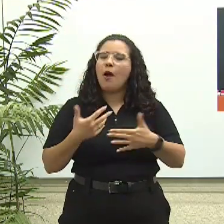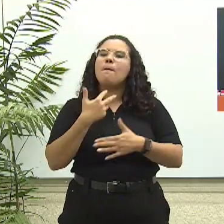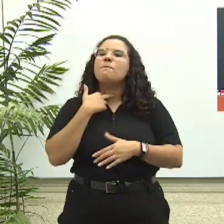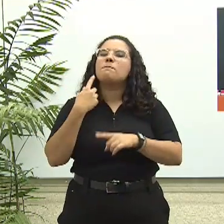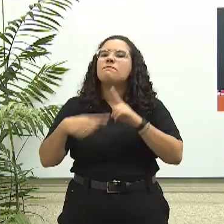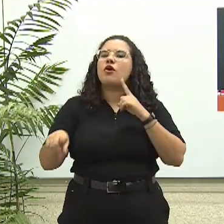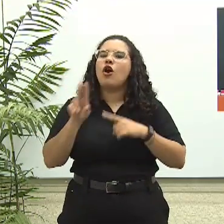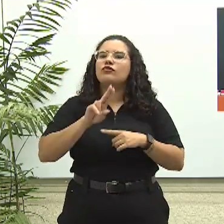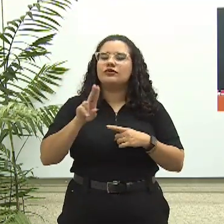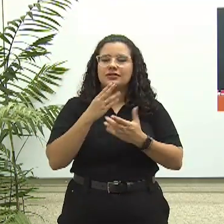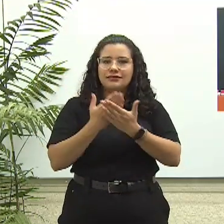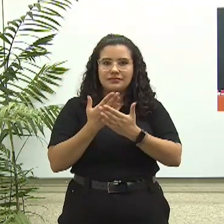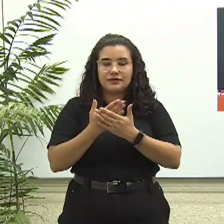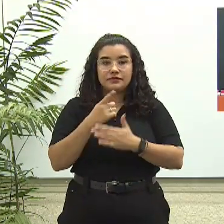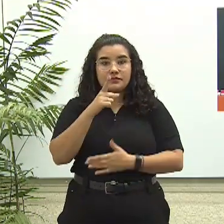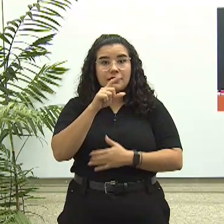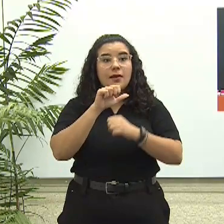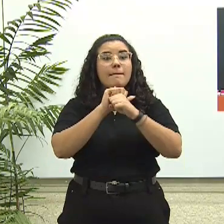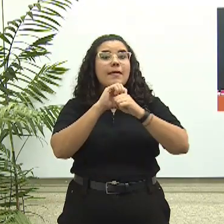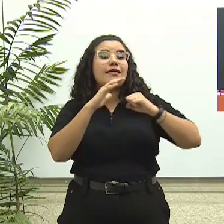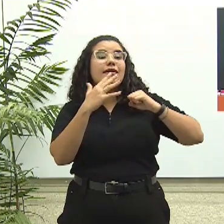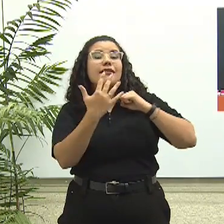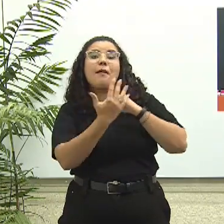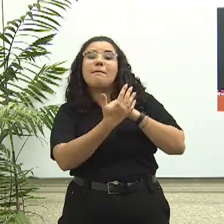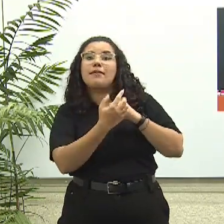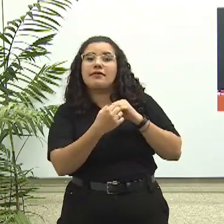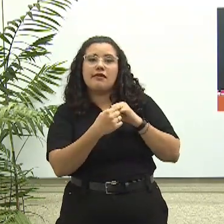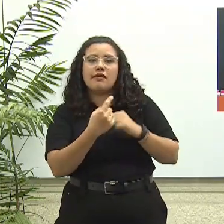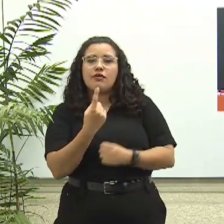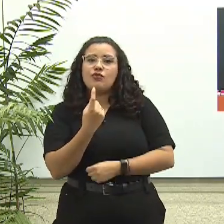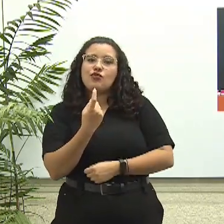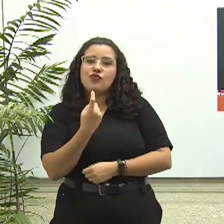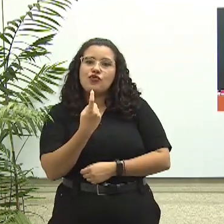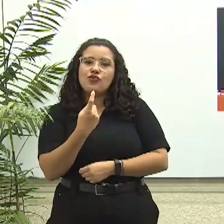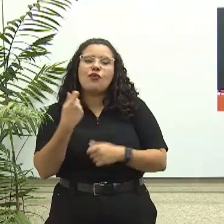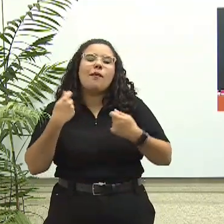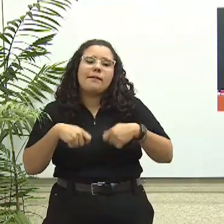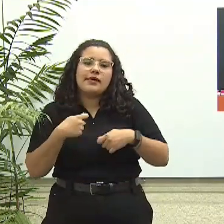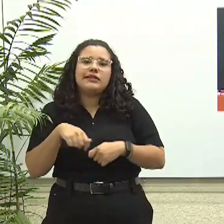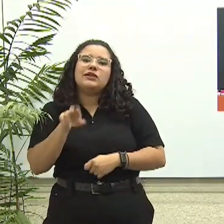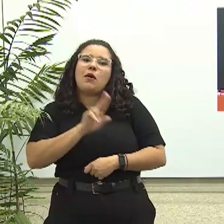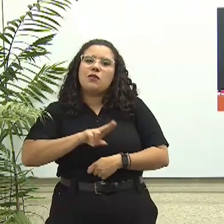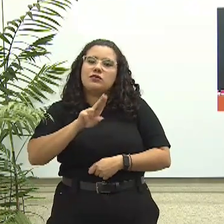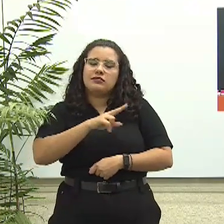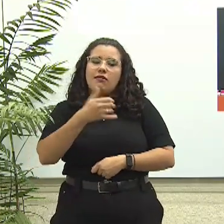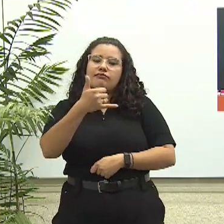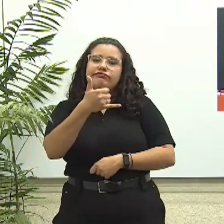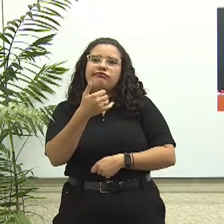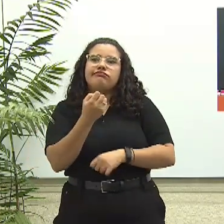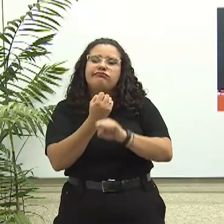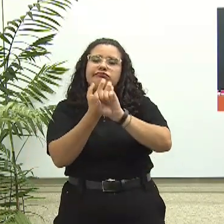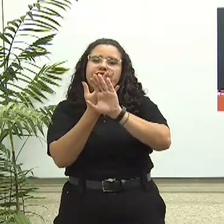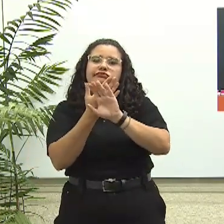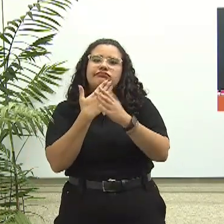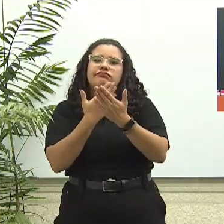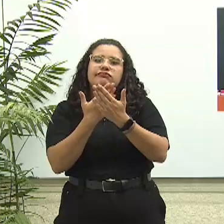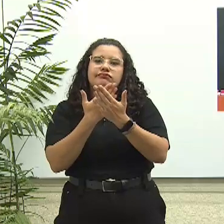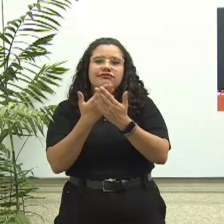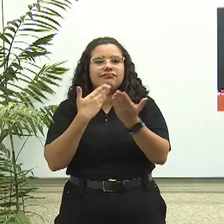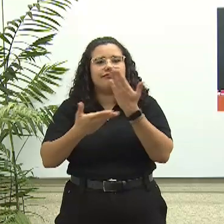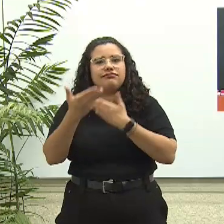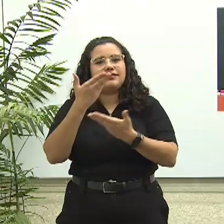usar na aula na pandemia se torna o único dispositivo possível para ministrar as aulas à mediação com o